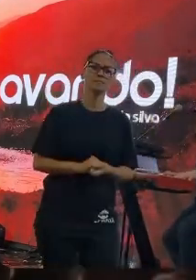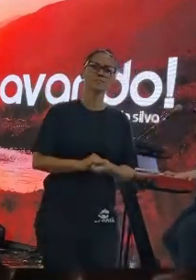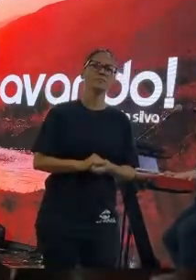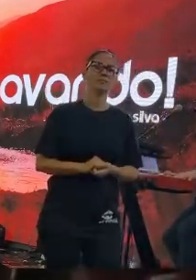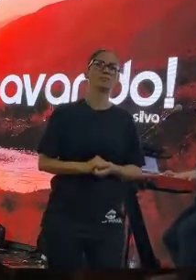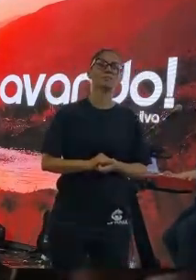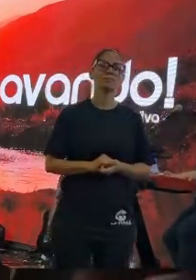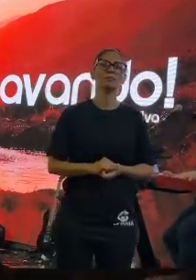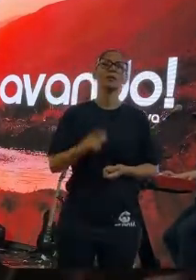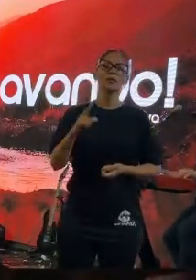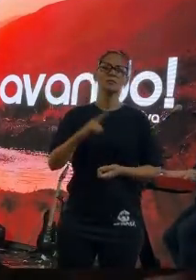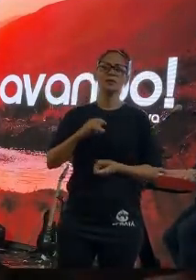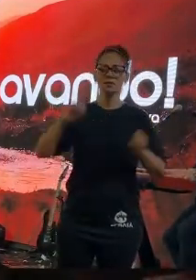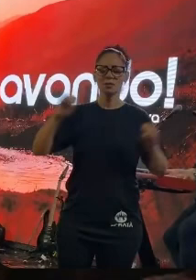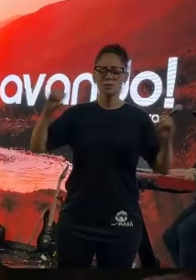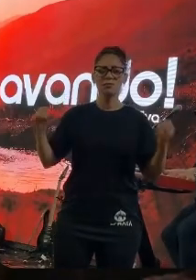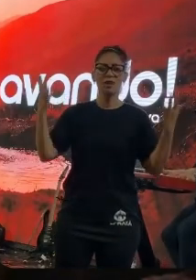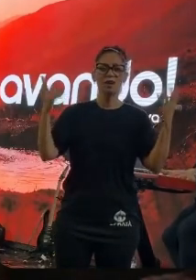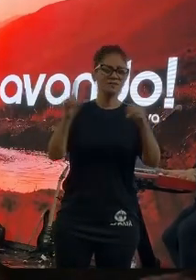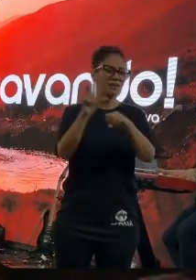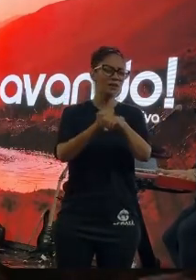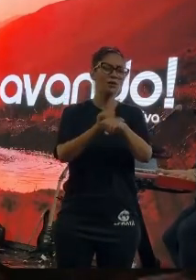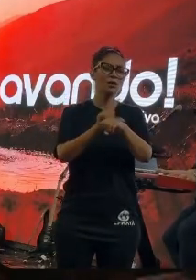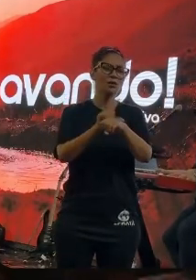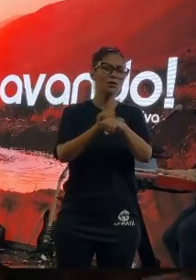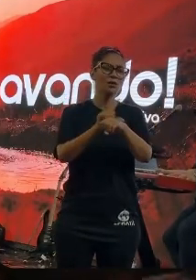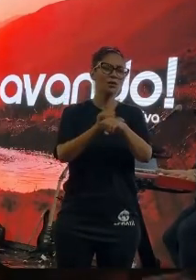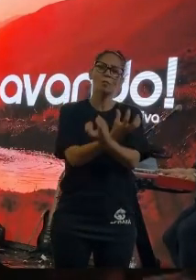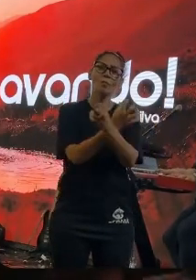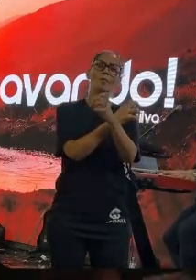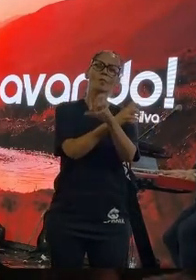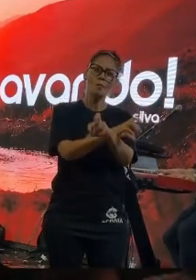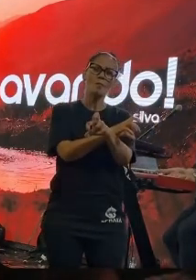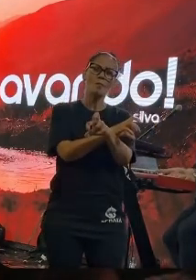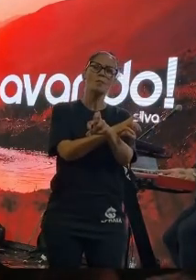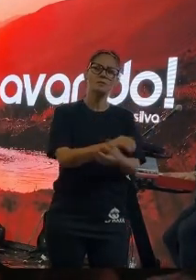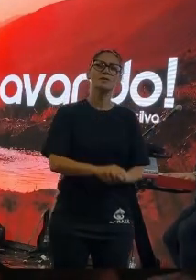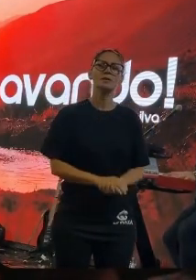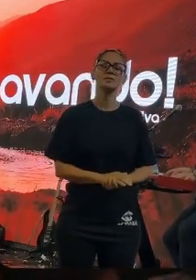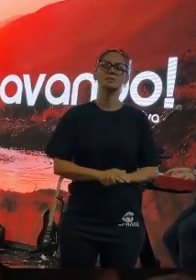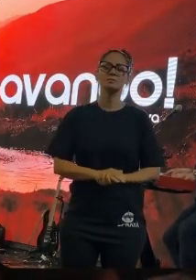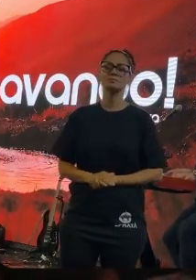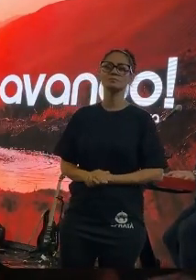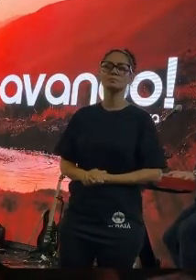Vai ter festa, Lagoinha, no nosso deserto.